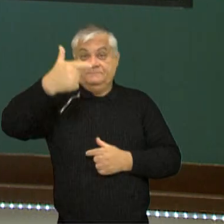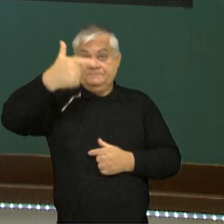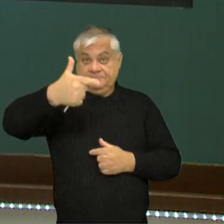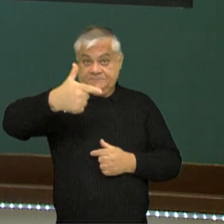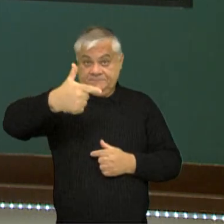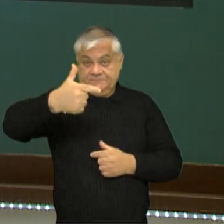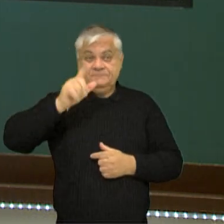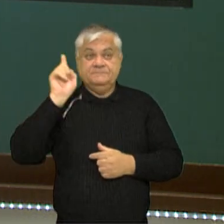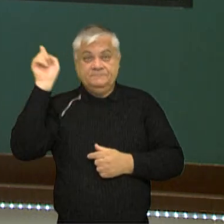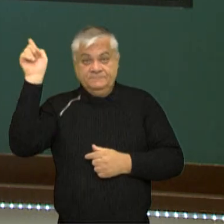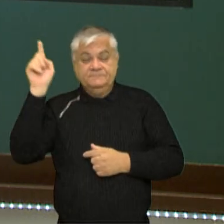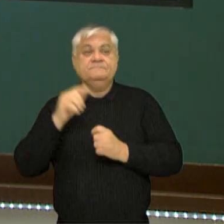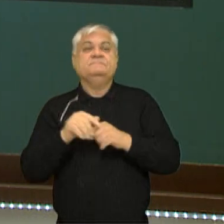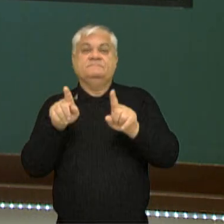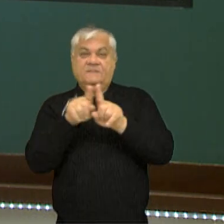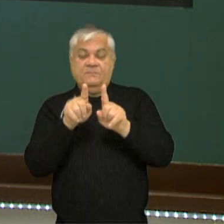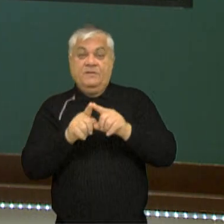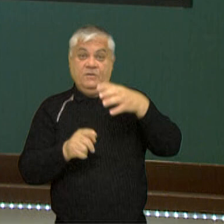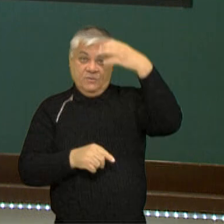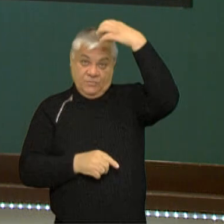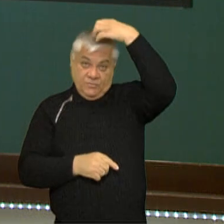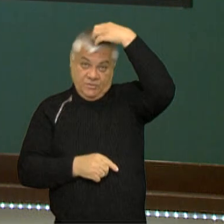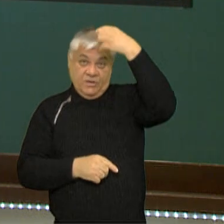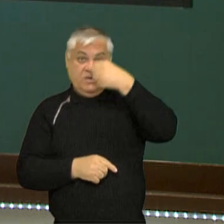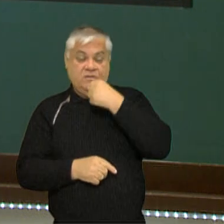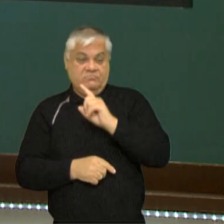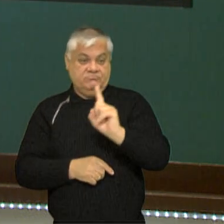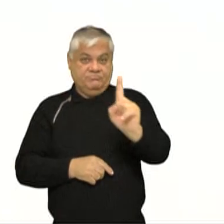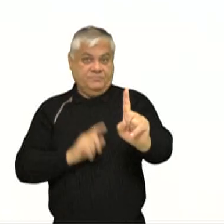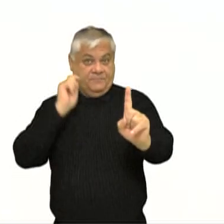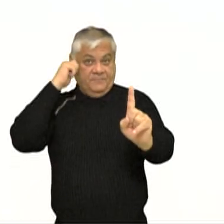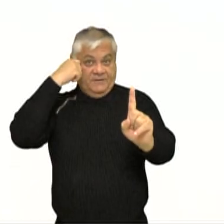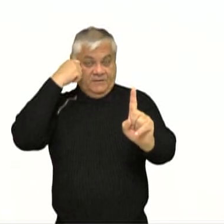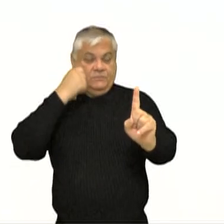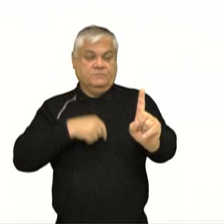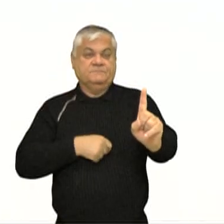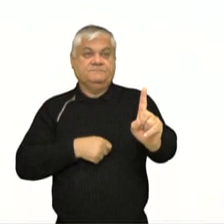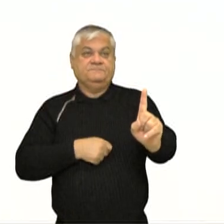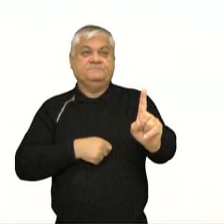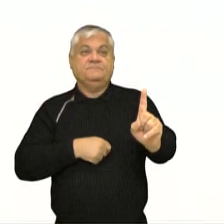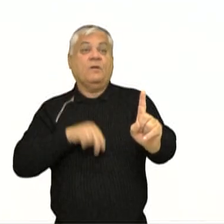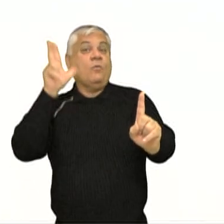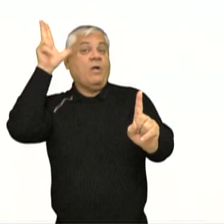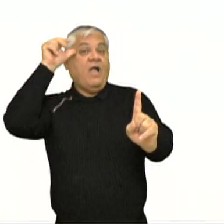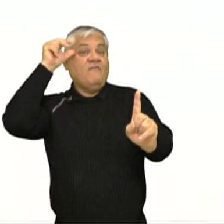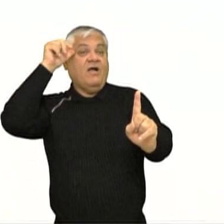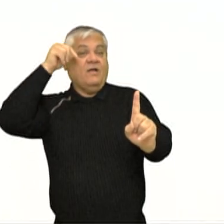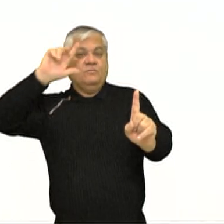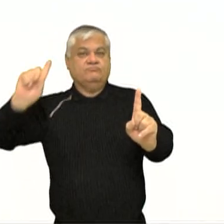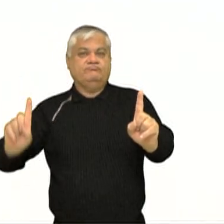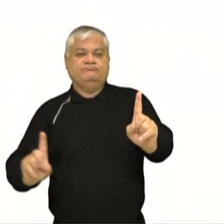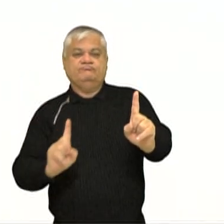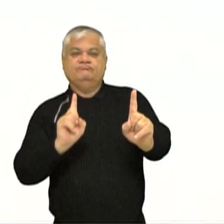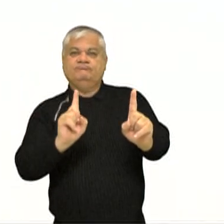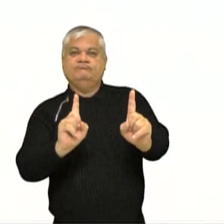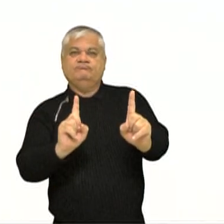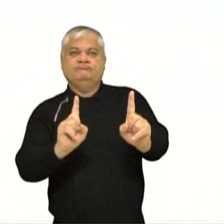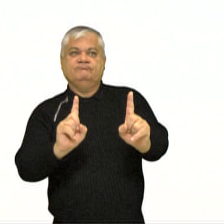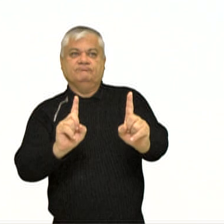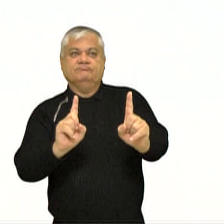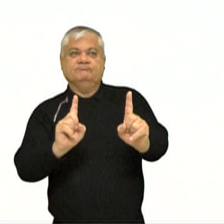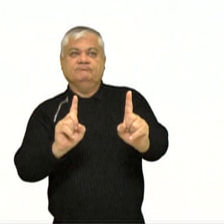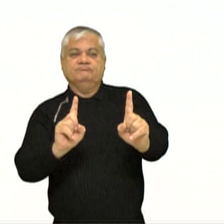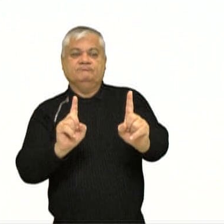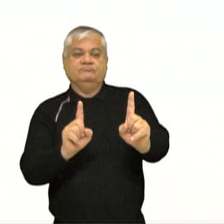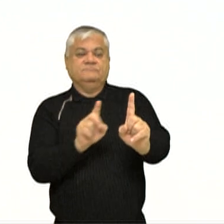posição, também no cantinho, o rei preto, né, ele é atacado por esse cavalo aqui, tá? As duas